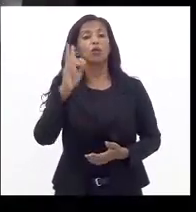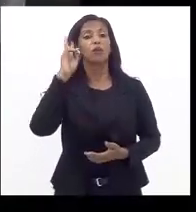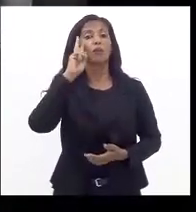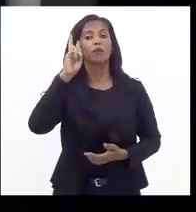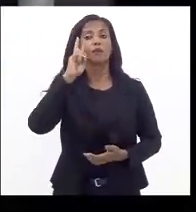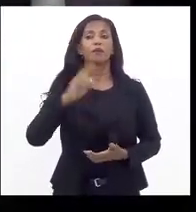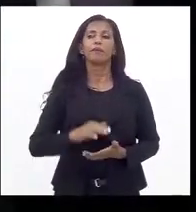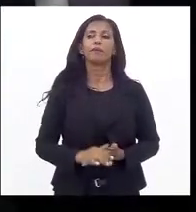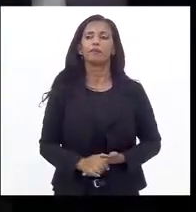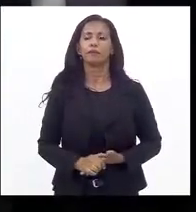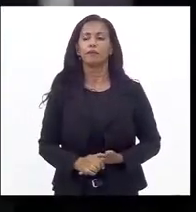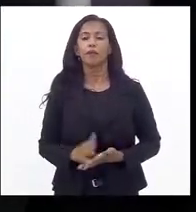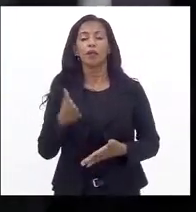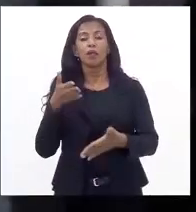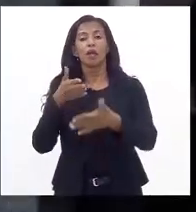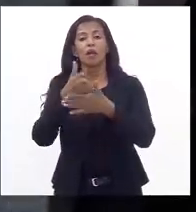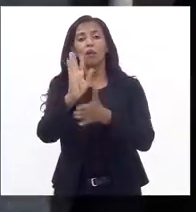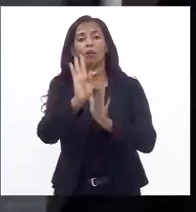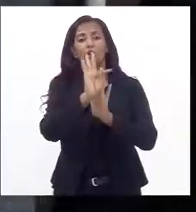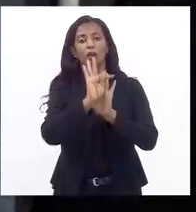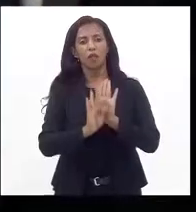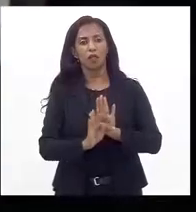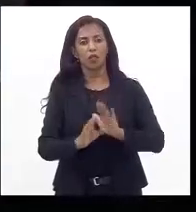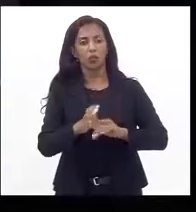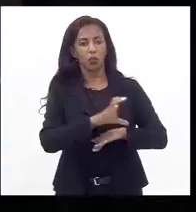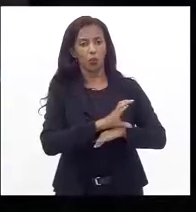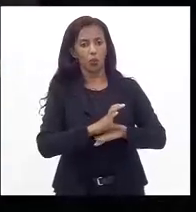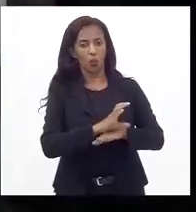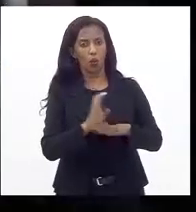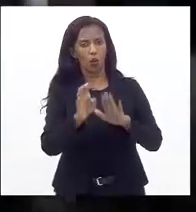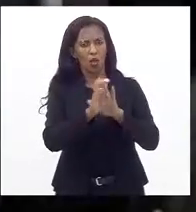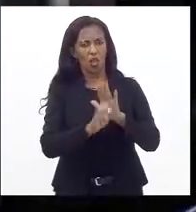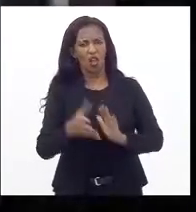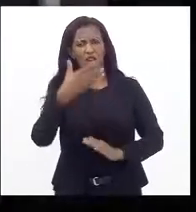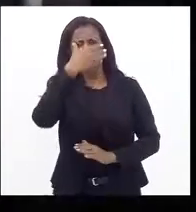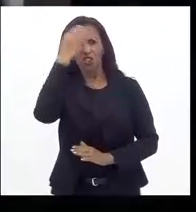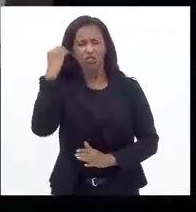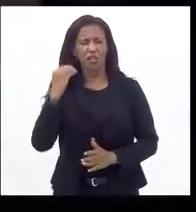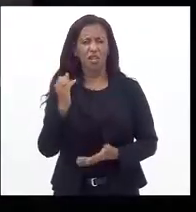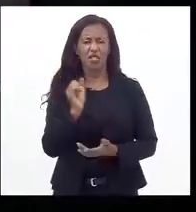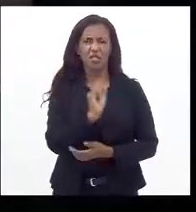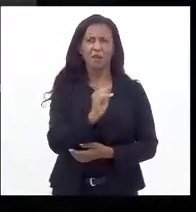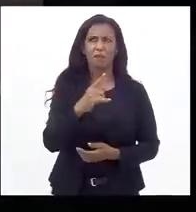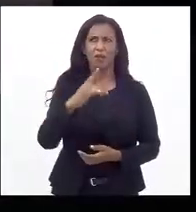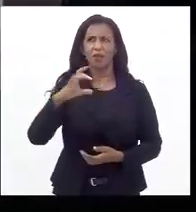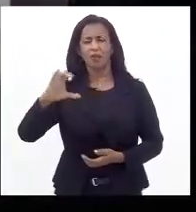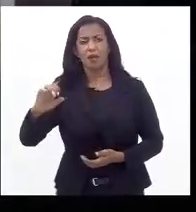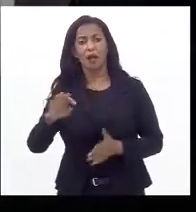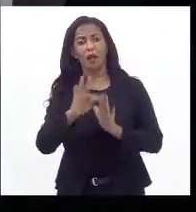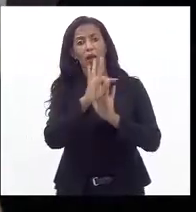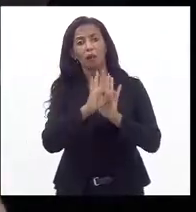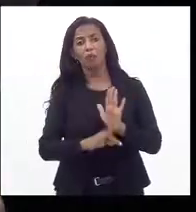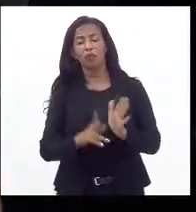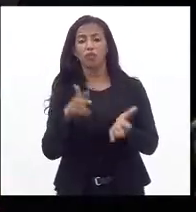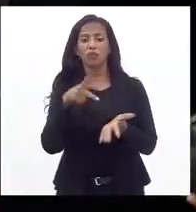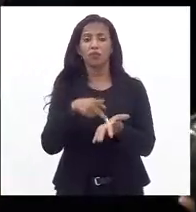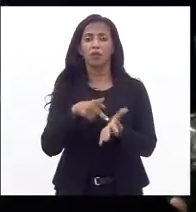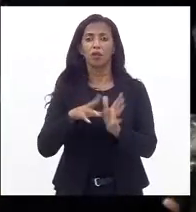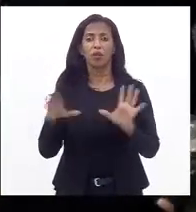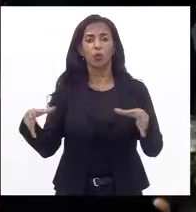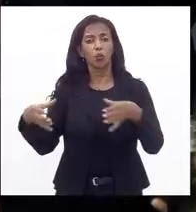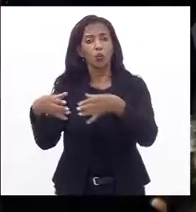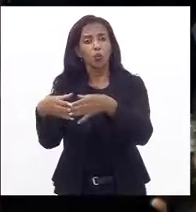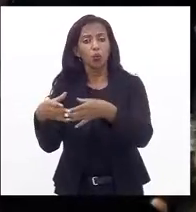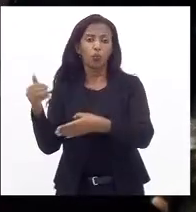lembrar que aprovado o texto da emenda condicional esquece correção salarial IPCA Esse é o texto que um